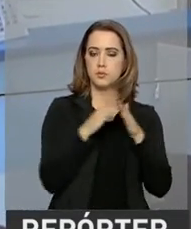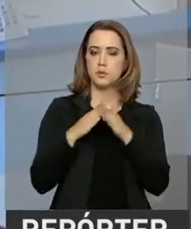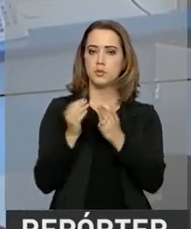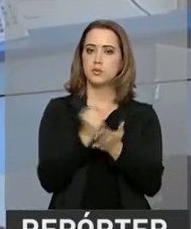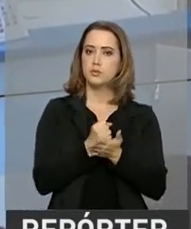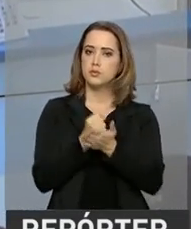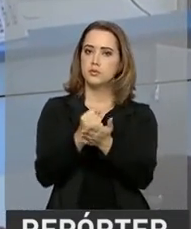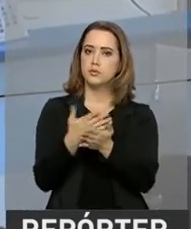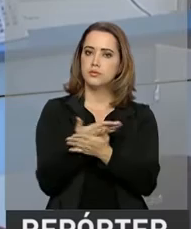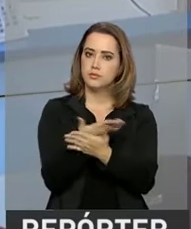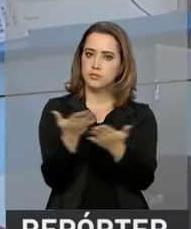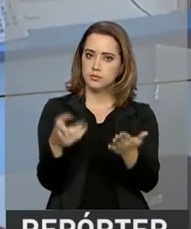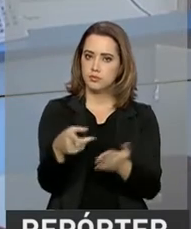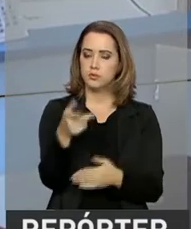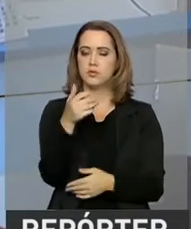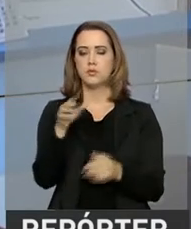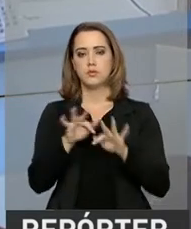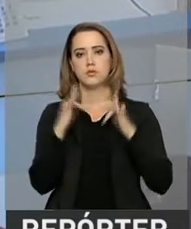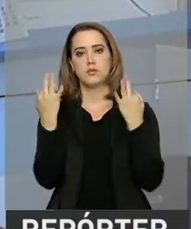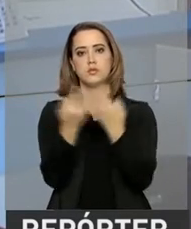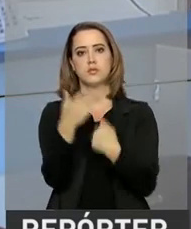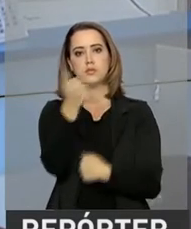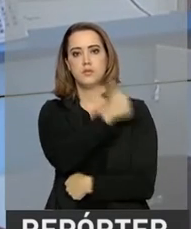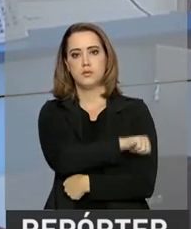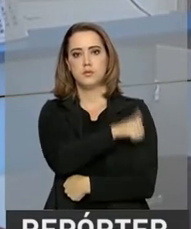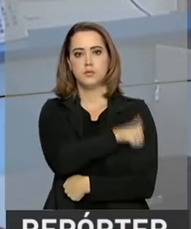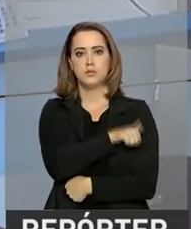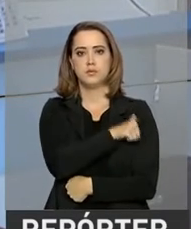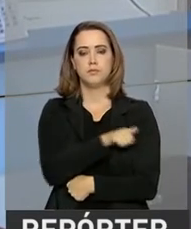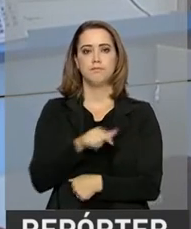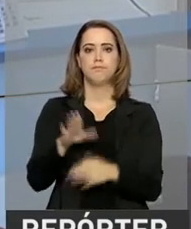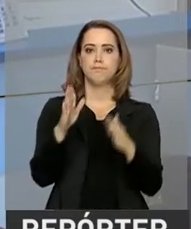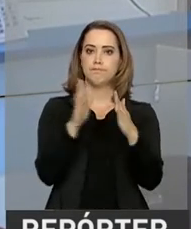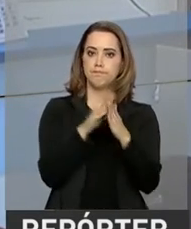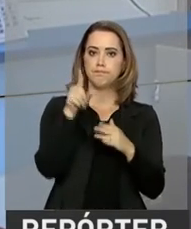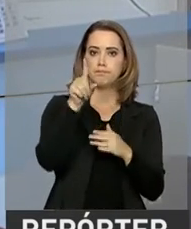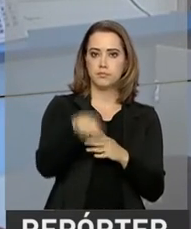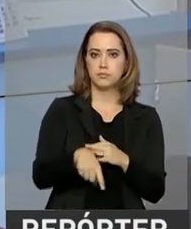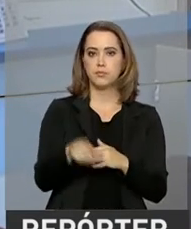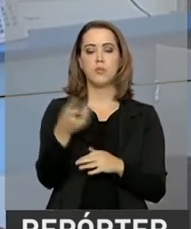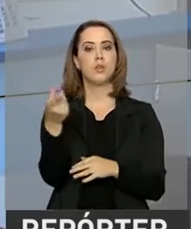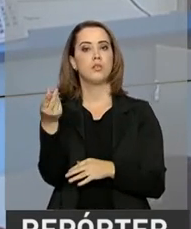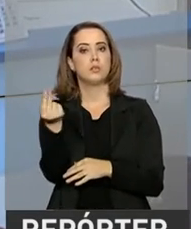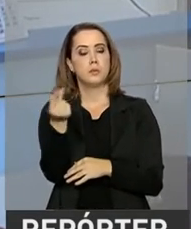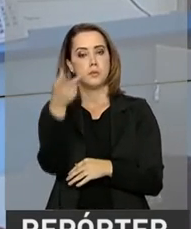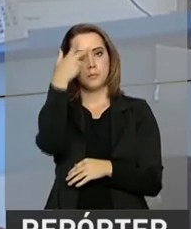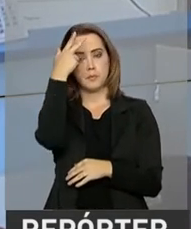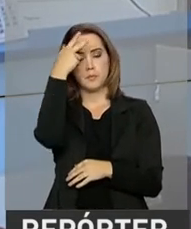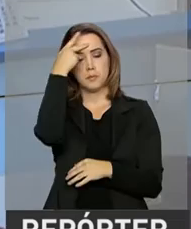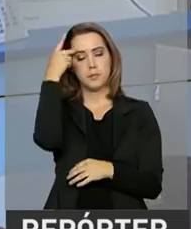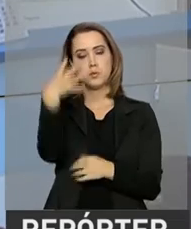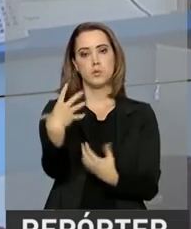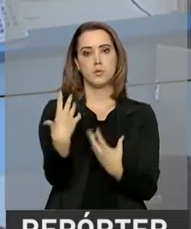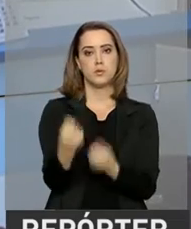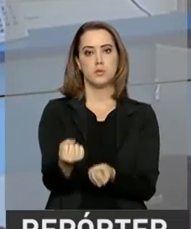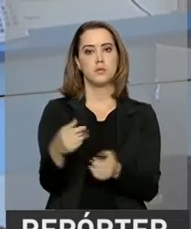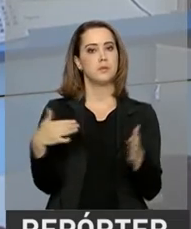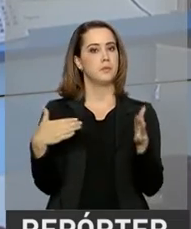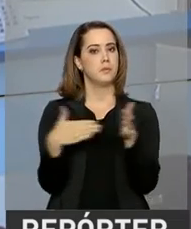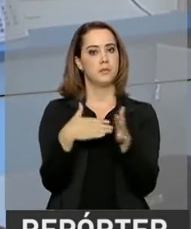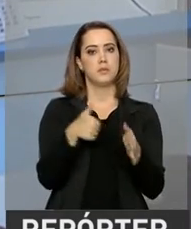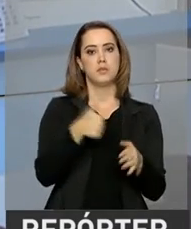famílias do rio as unidades habitacionais são para pessoas com renda familiar mensal de até mil e 600 reais